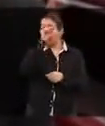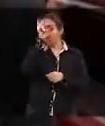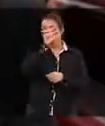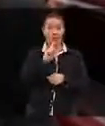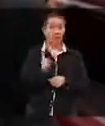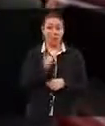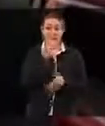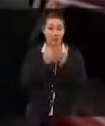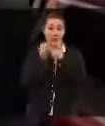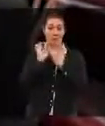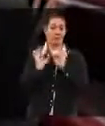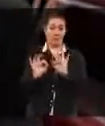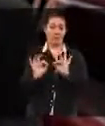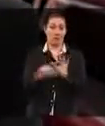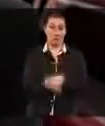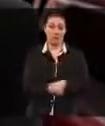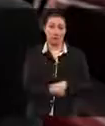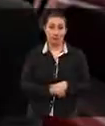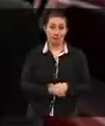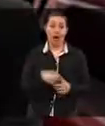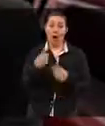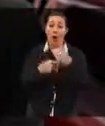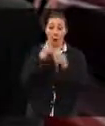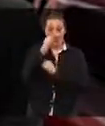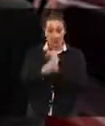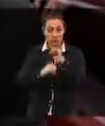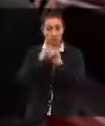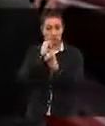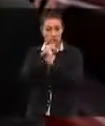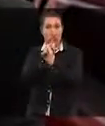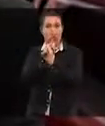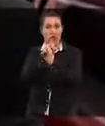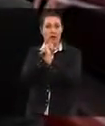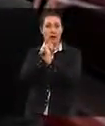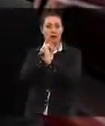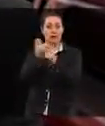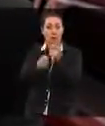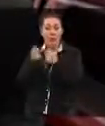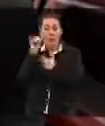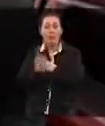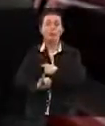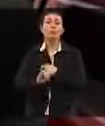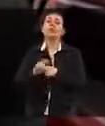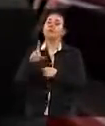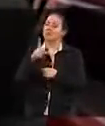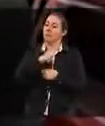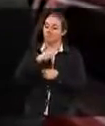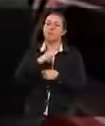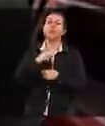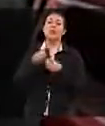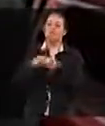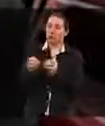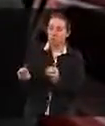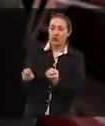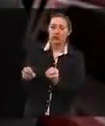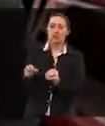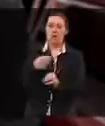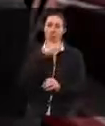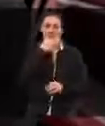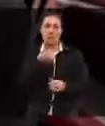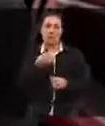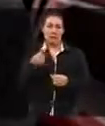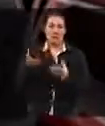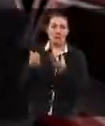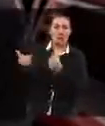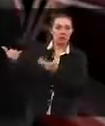alimentar. E algumas dietas, sim, que a gente vê na internet, elas também são muito prejudiciais, né? Dietas que sugerem excessos de